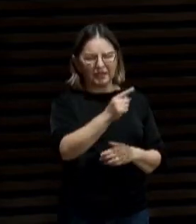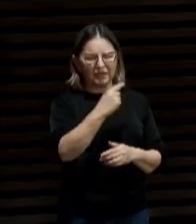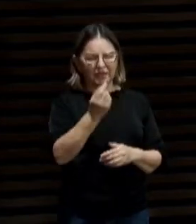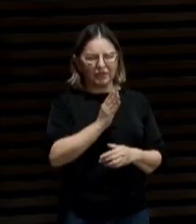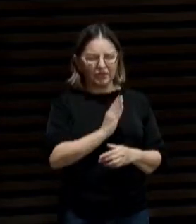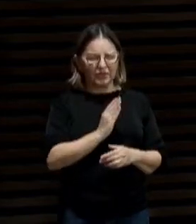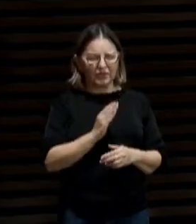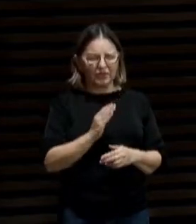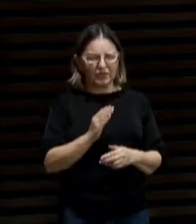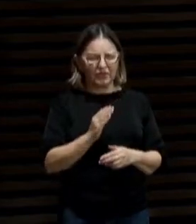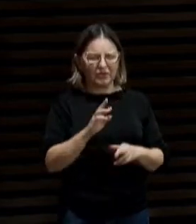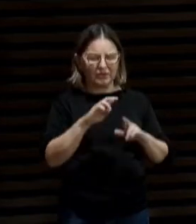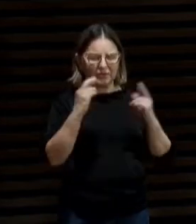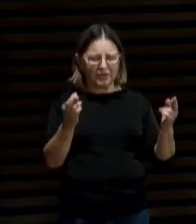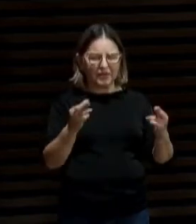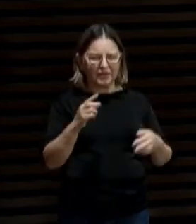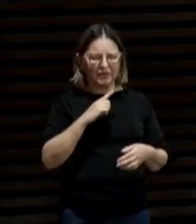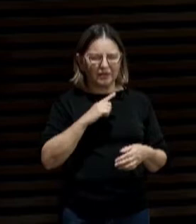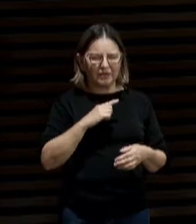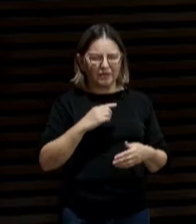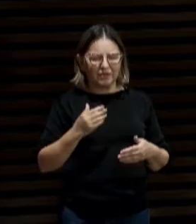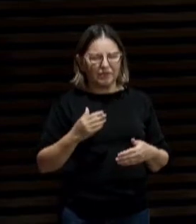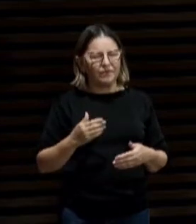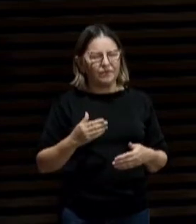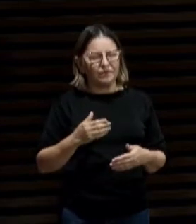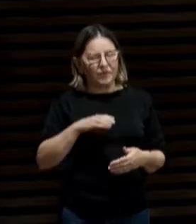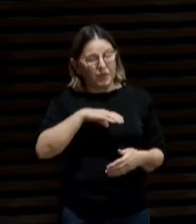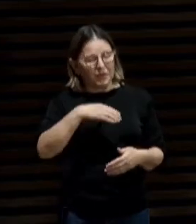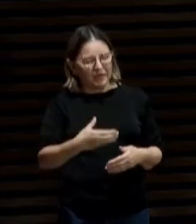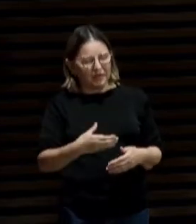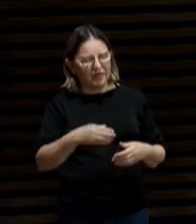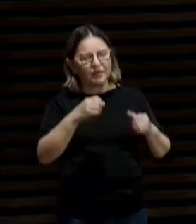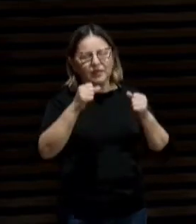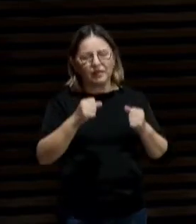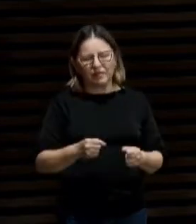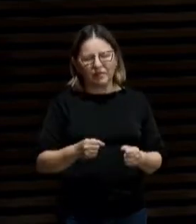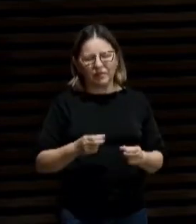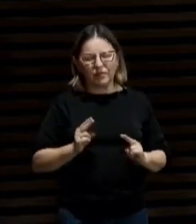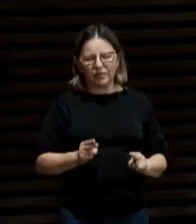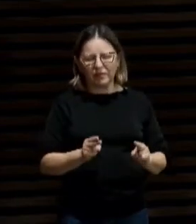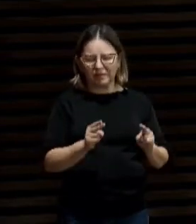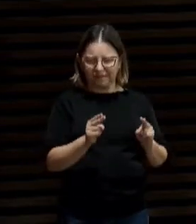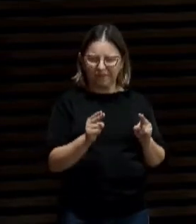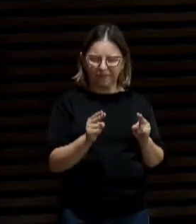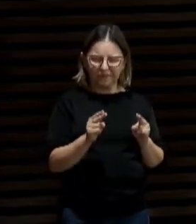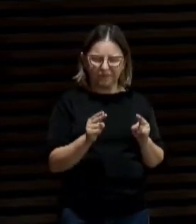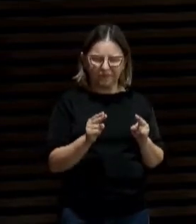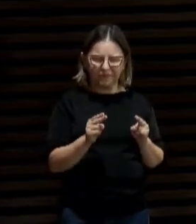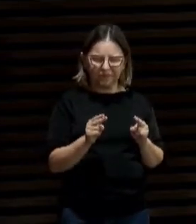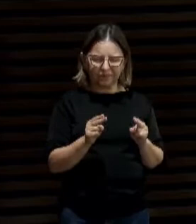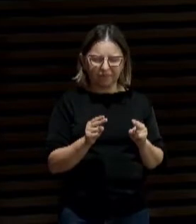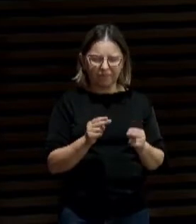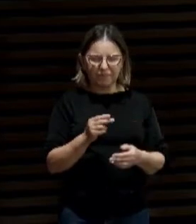tenhamos ânimo e consigamos percorrer a carreira que nos está proposta, Senhor. Nós